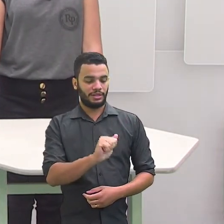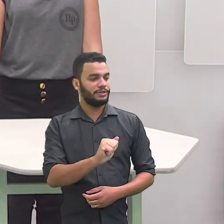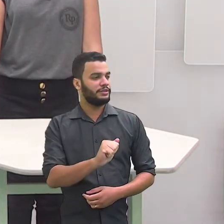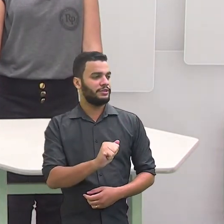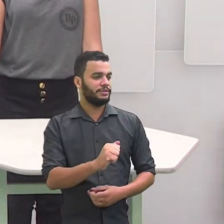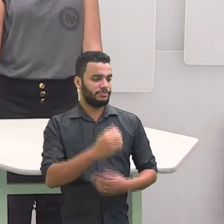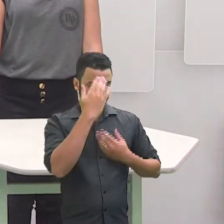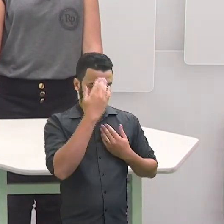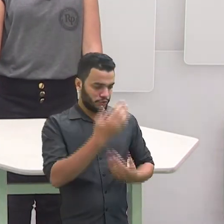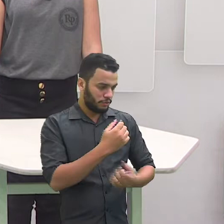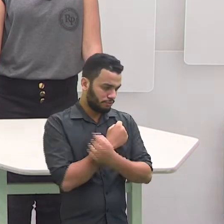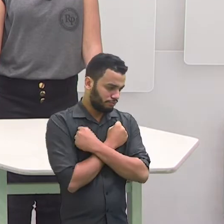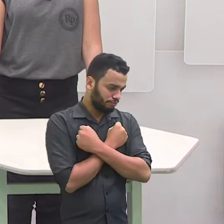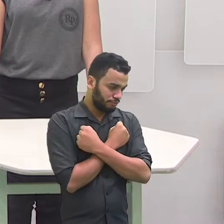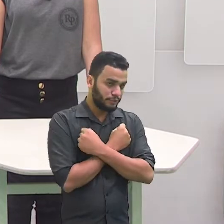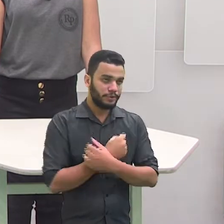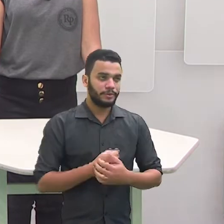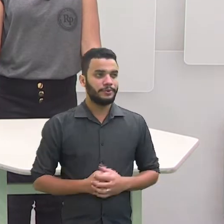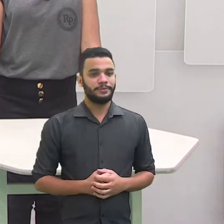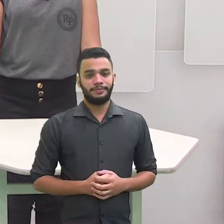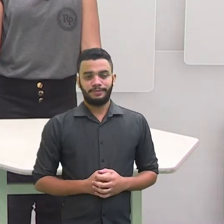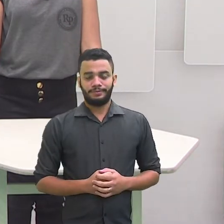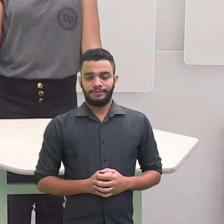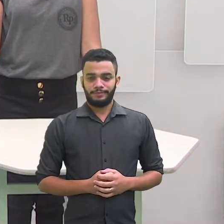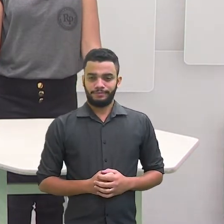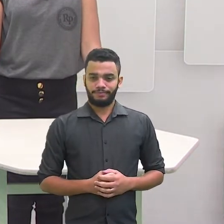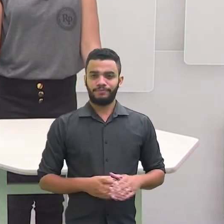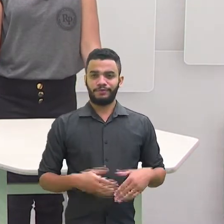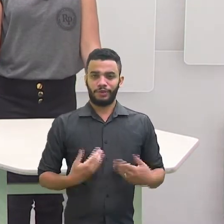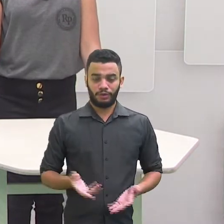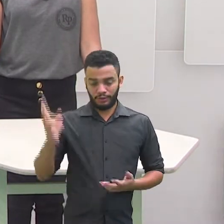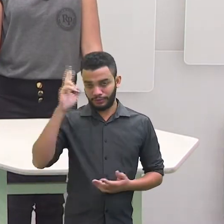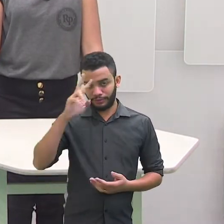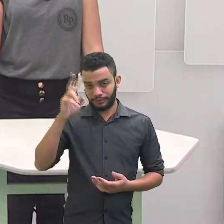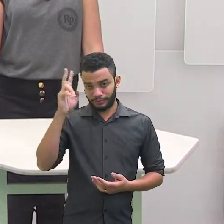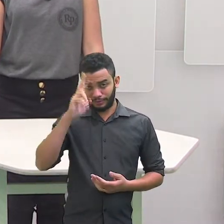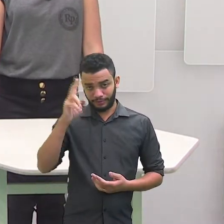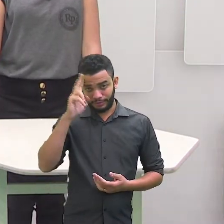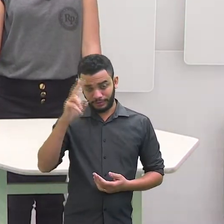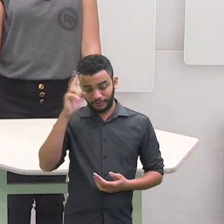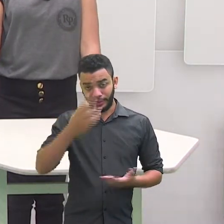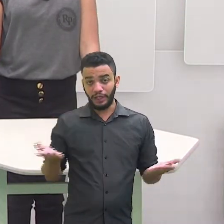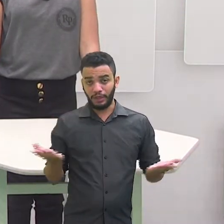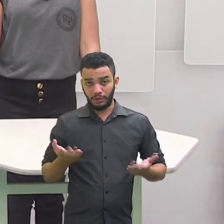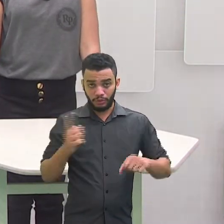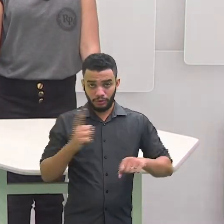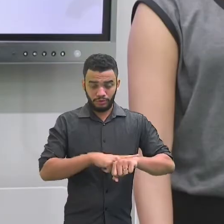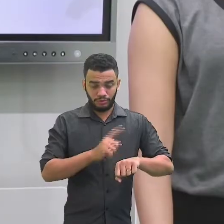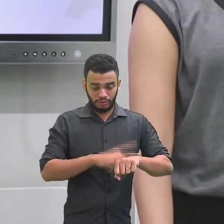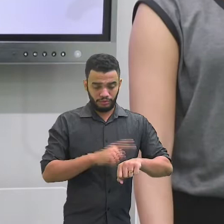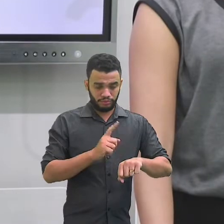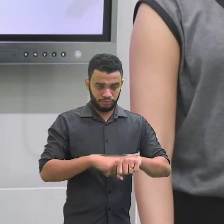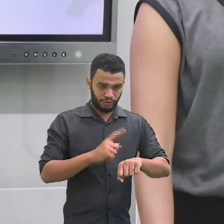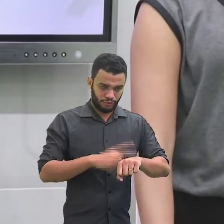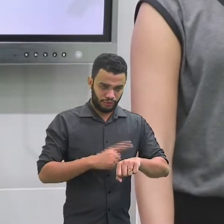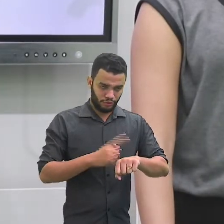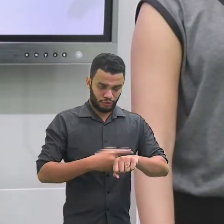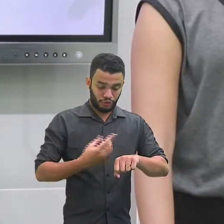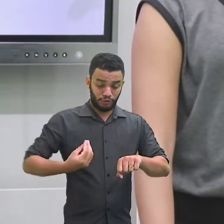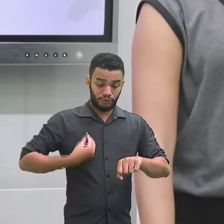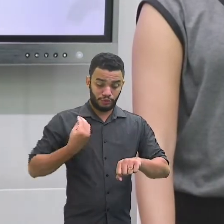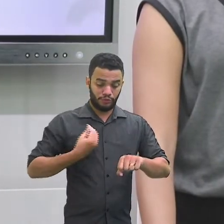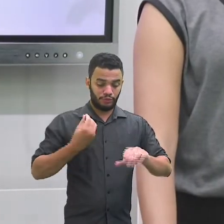Gente, lembrando e falando aqui com vocês, né, que as escolas estão nos assistindo ao vivo, tá, gente? No YouTube.